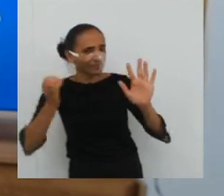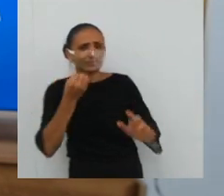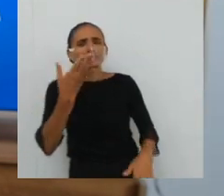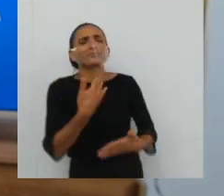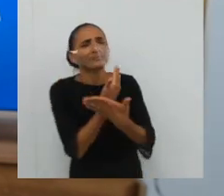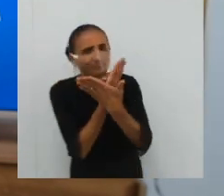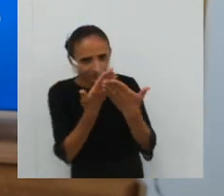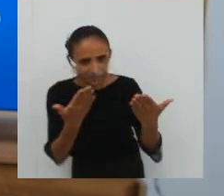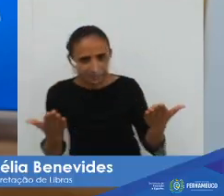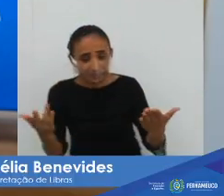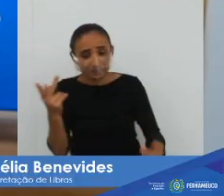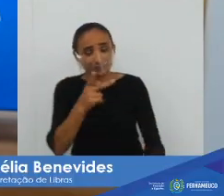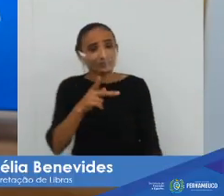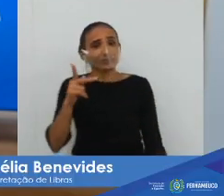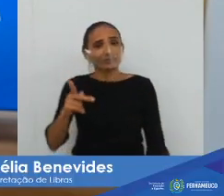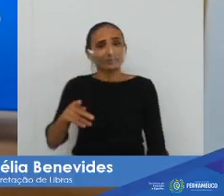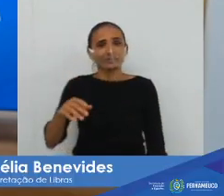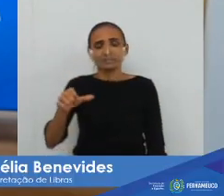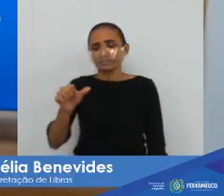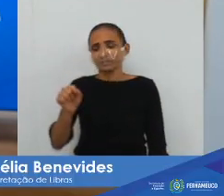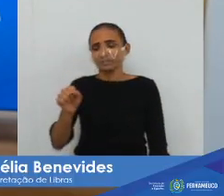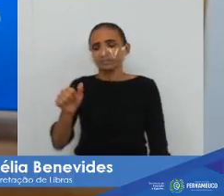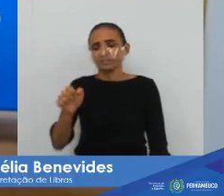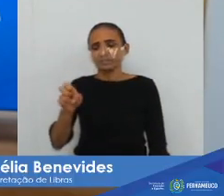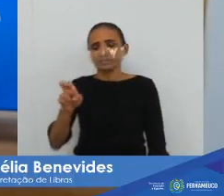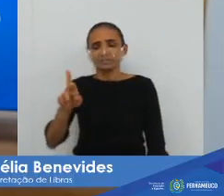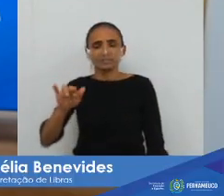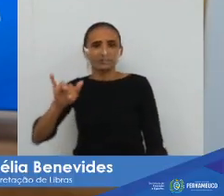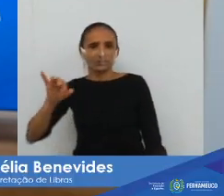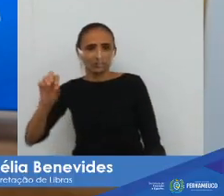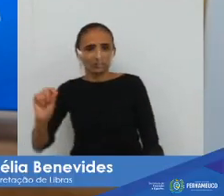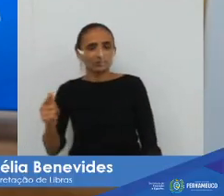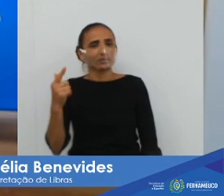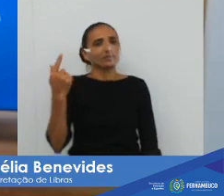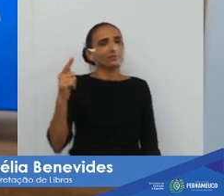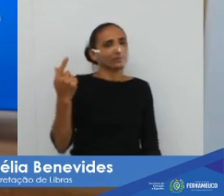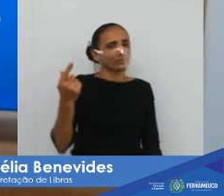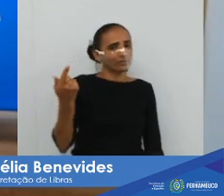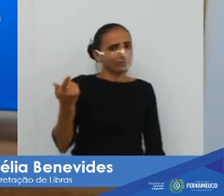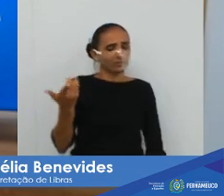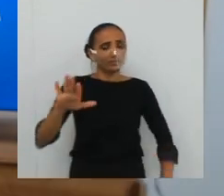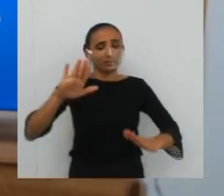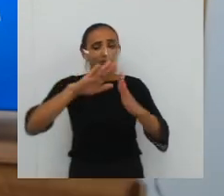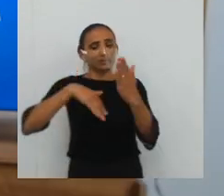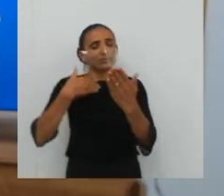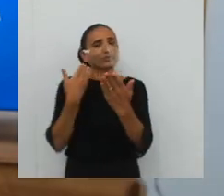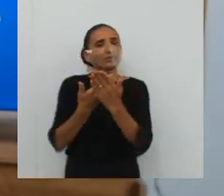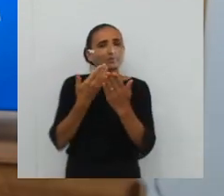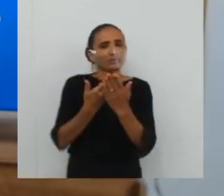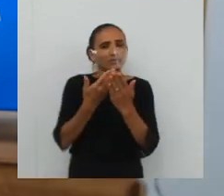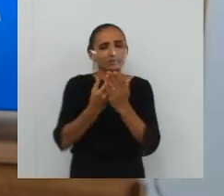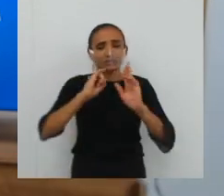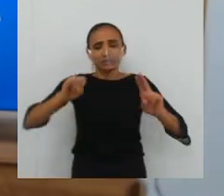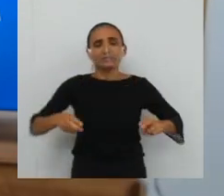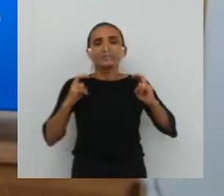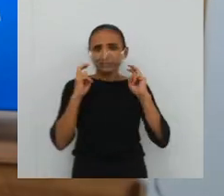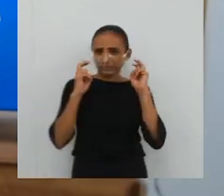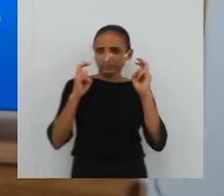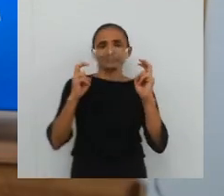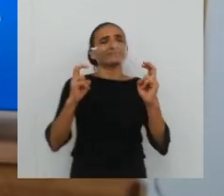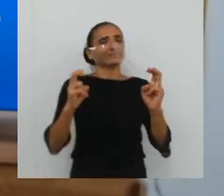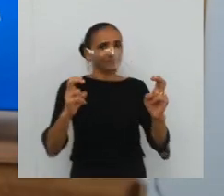tudo bem? Eu sou o professor Sérgio Bezerra de Geografia, sou da ETE Advogado José David de Rodrigues, lá em Jaboatão dos